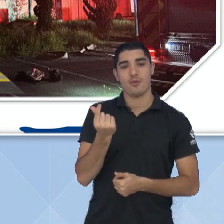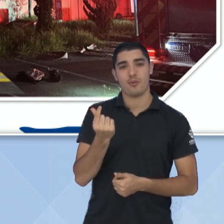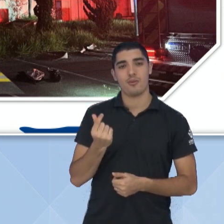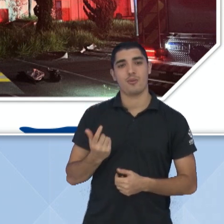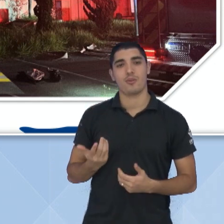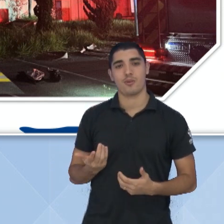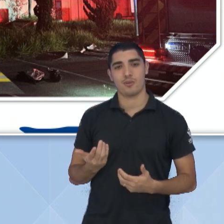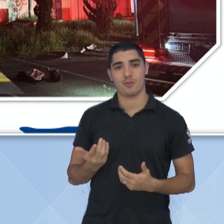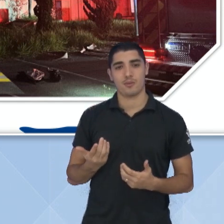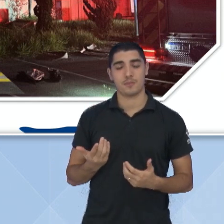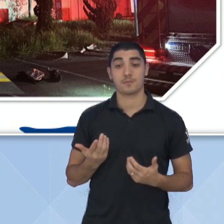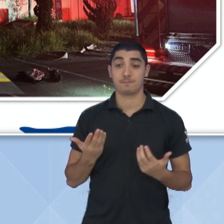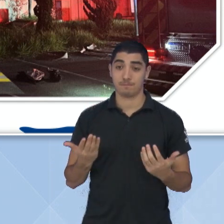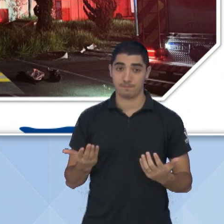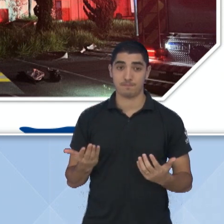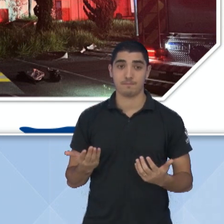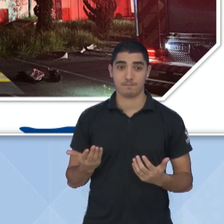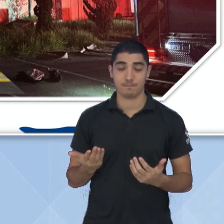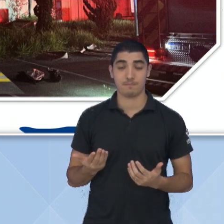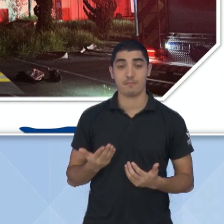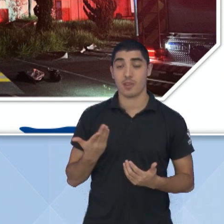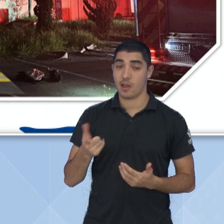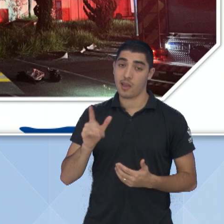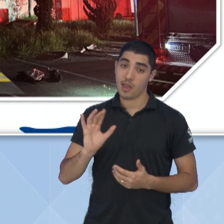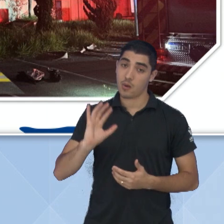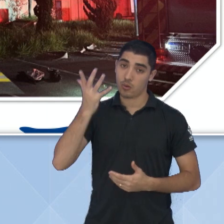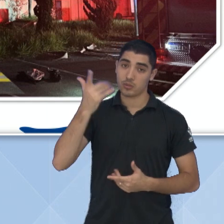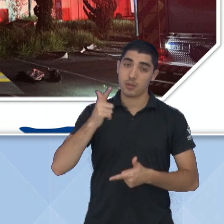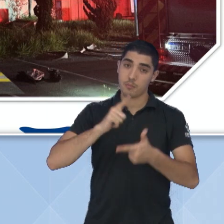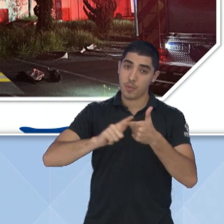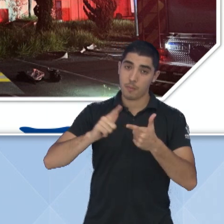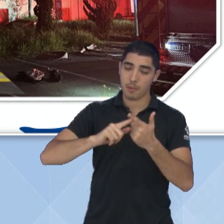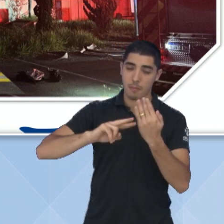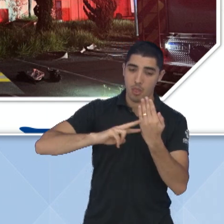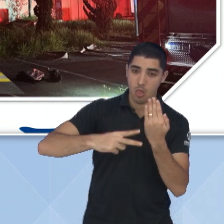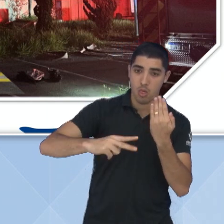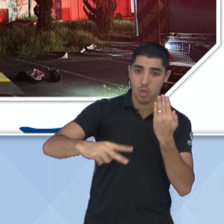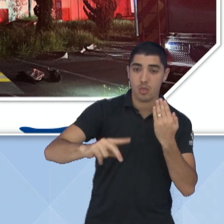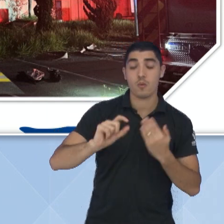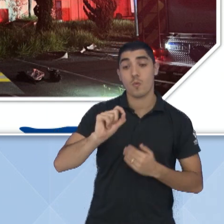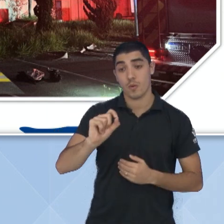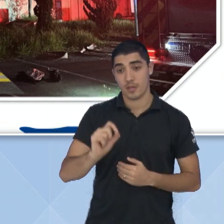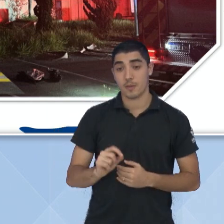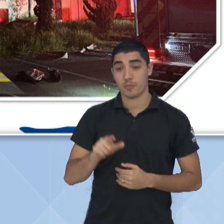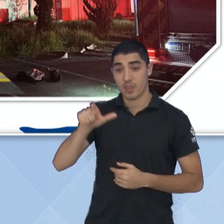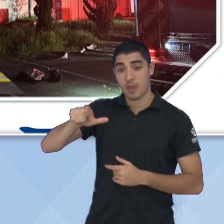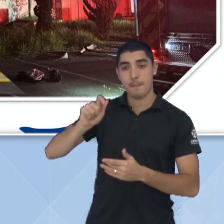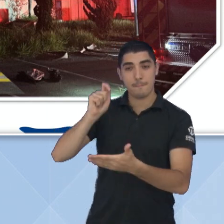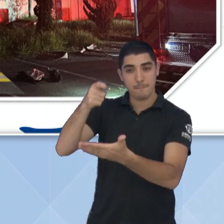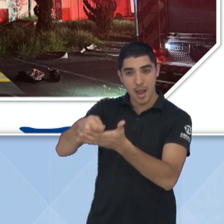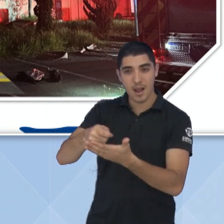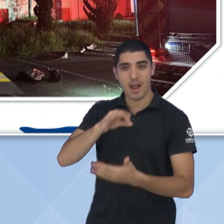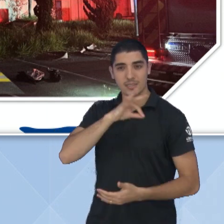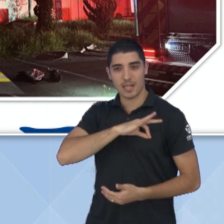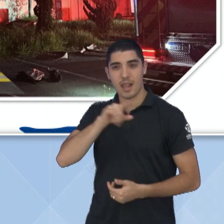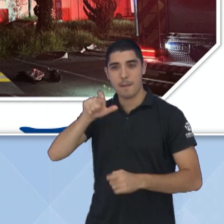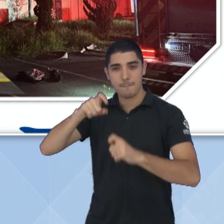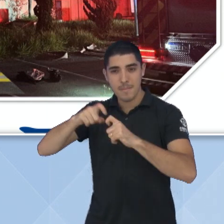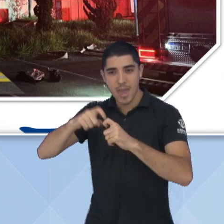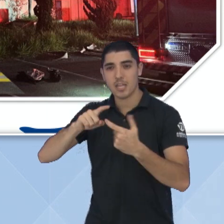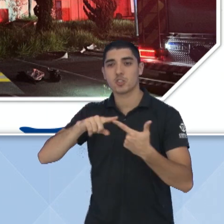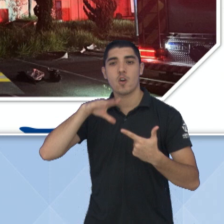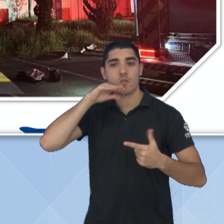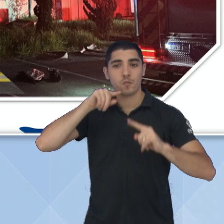aí, consequentemente, começou a atrasar os pagamentos de funcionários e médicos, que ficaram sem